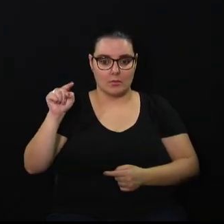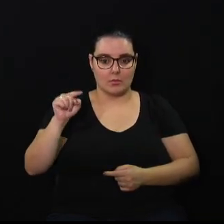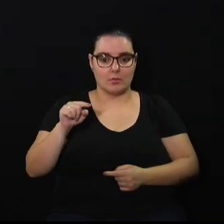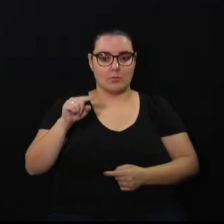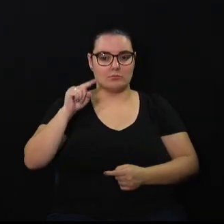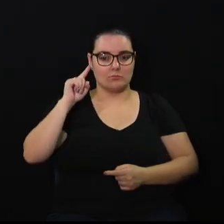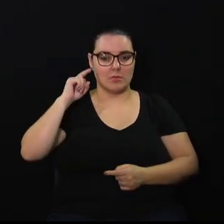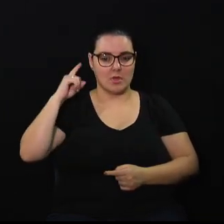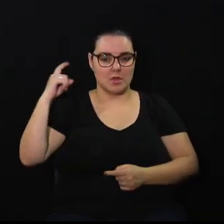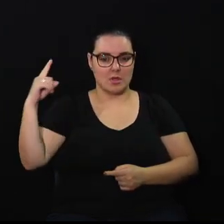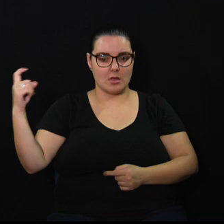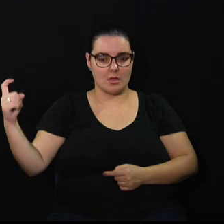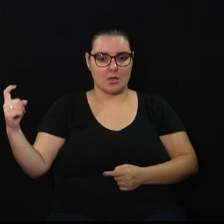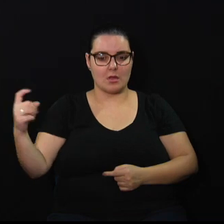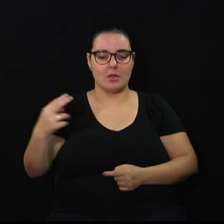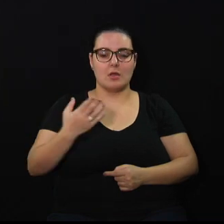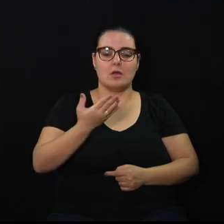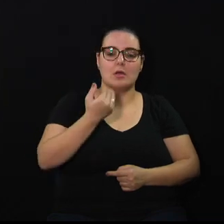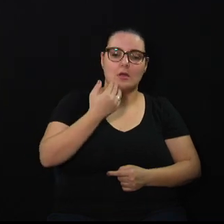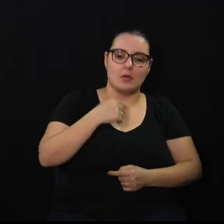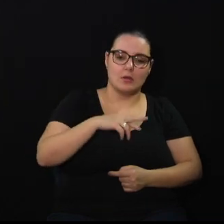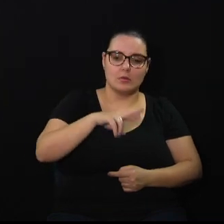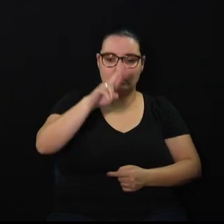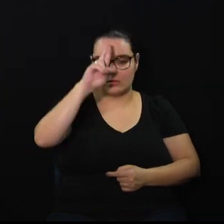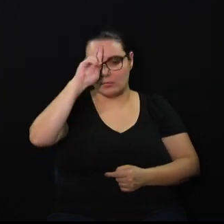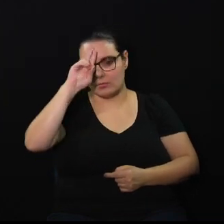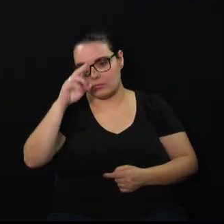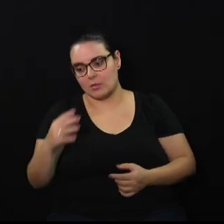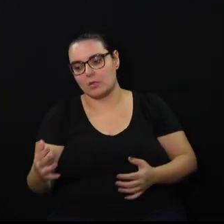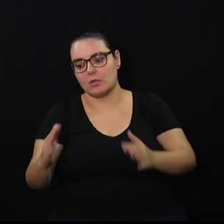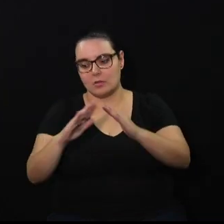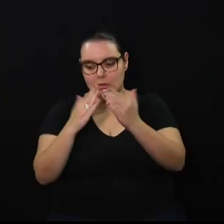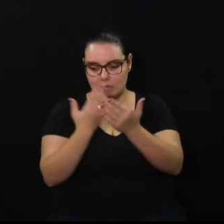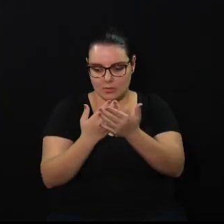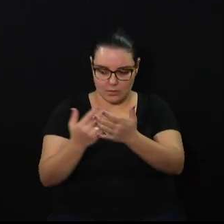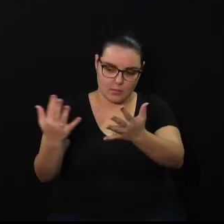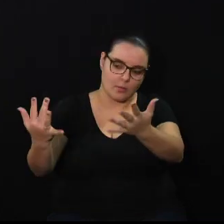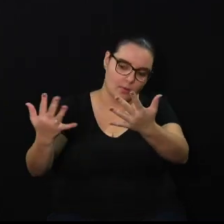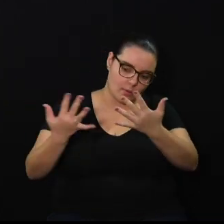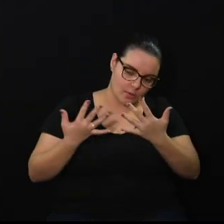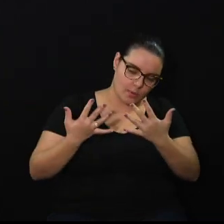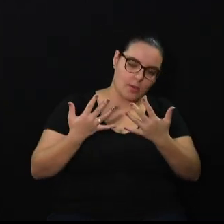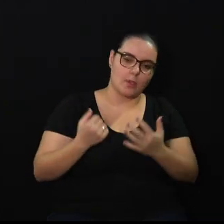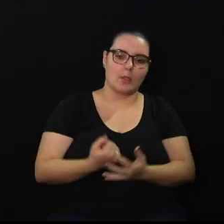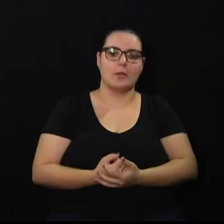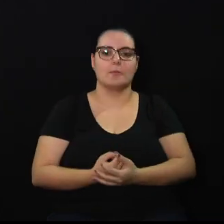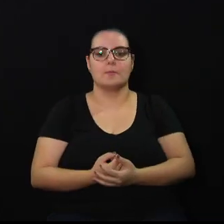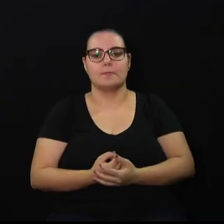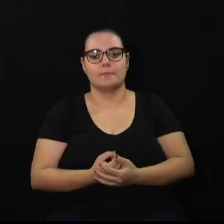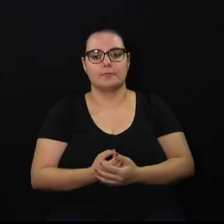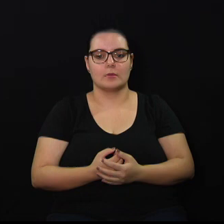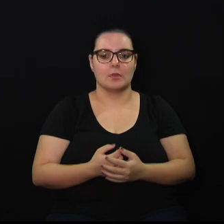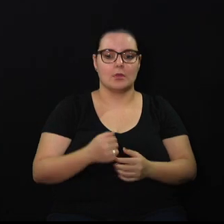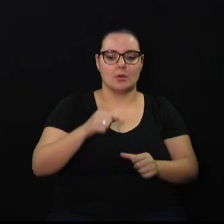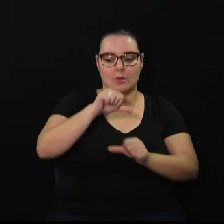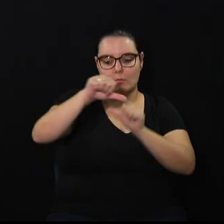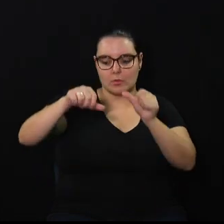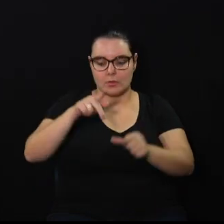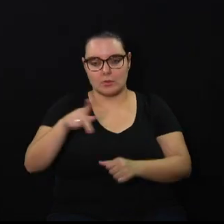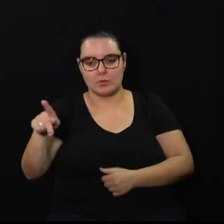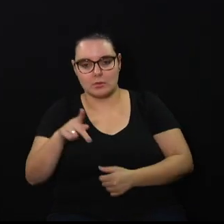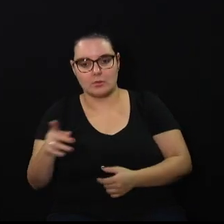da escola de entrada entre uma o simao dentro uma matéria e outra o